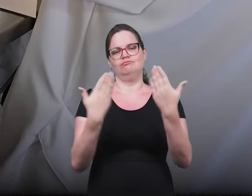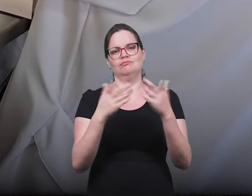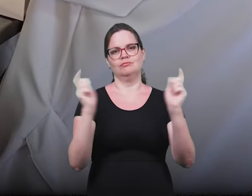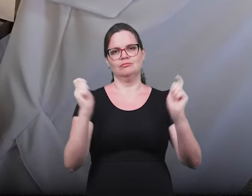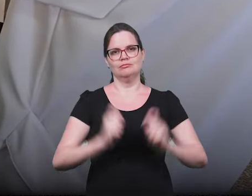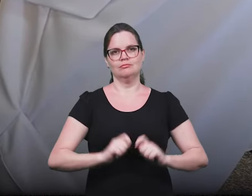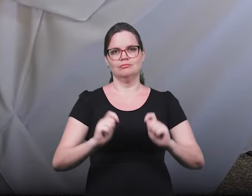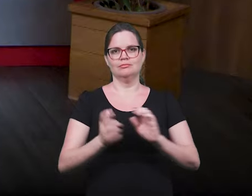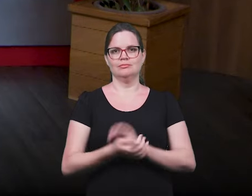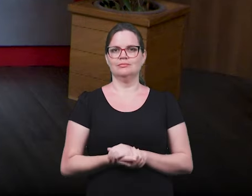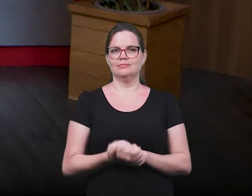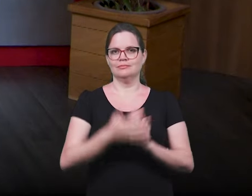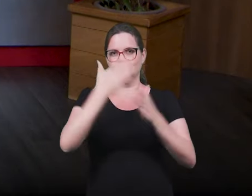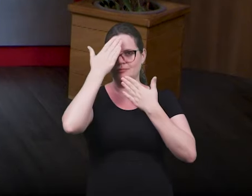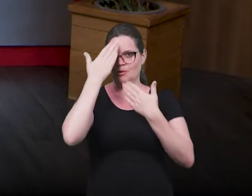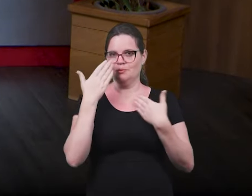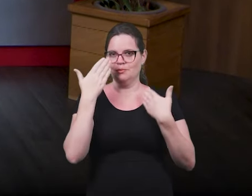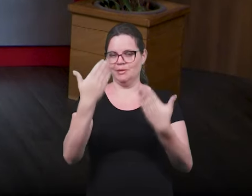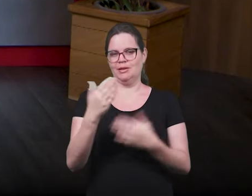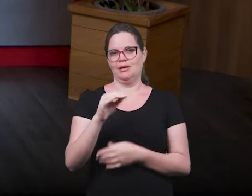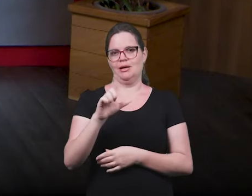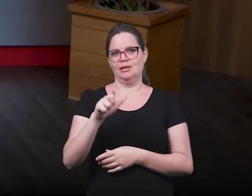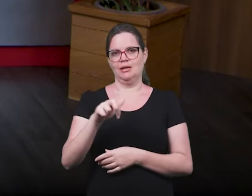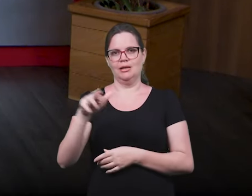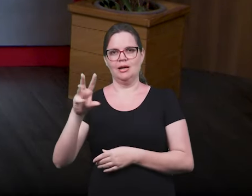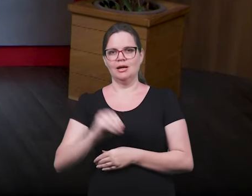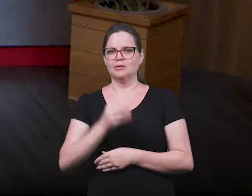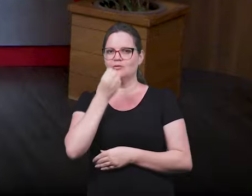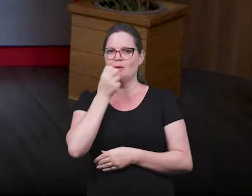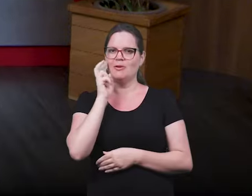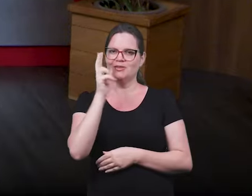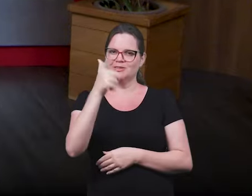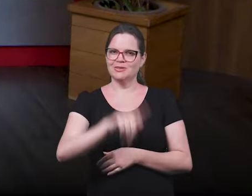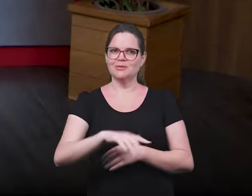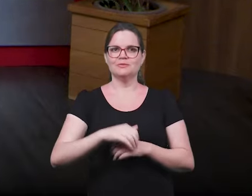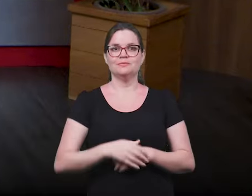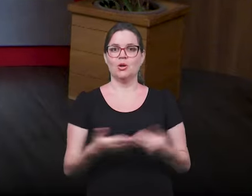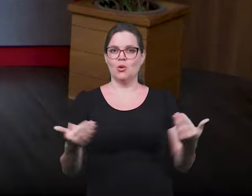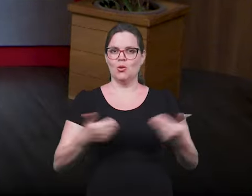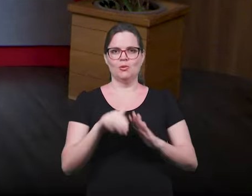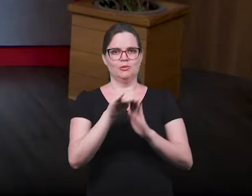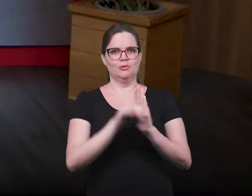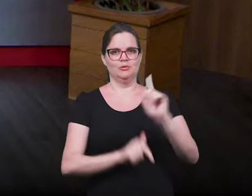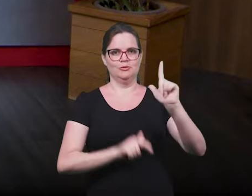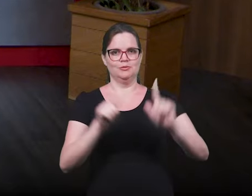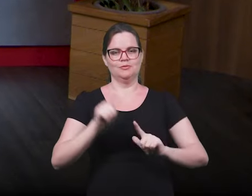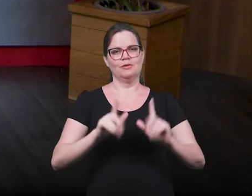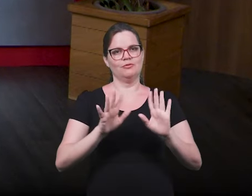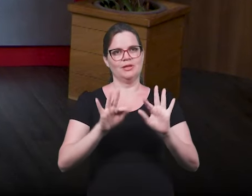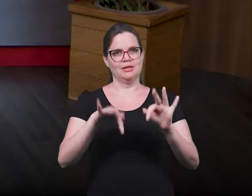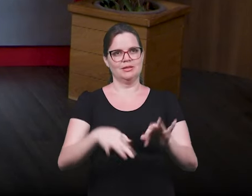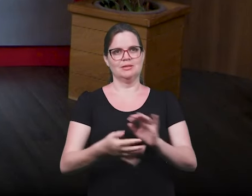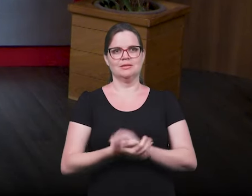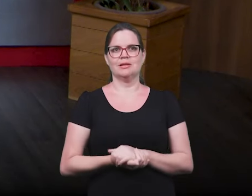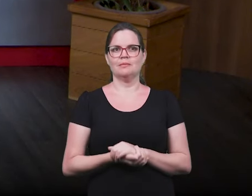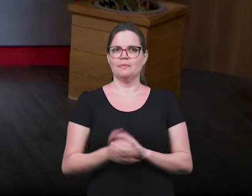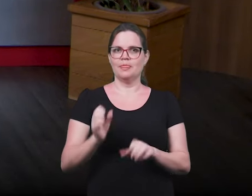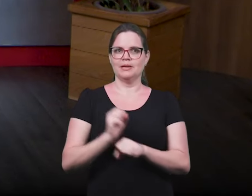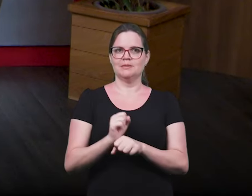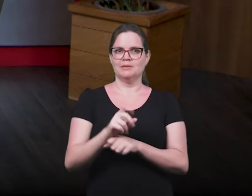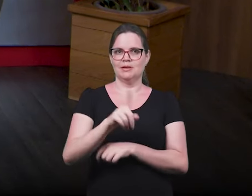desenvolvimento acessível. Obrigado, Leandro. Foi bom revê-lo. O programa Agropastoril está chegando ao